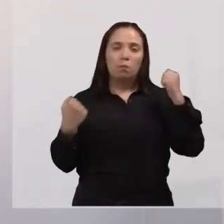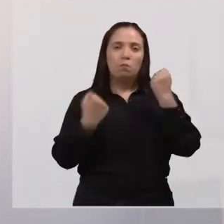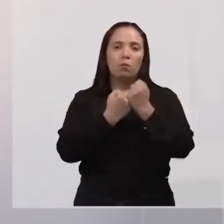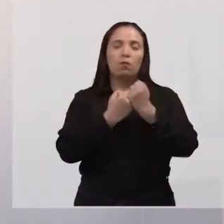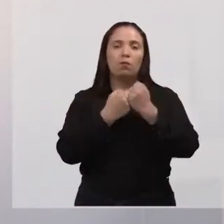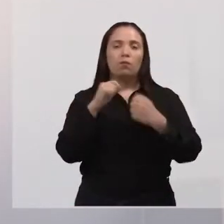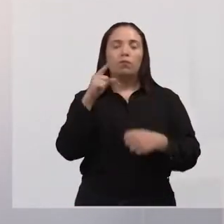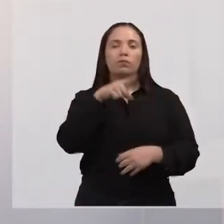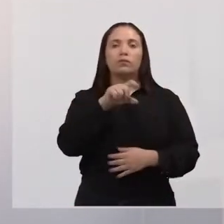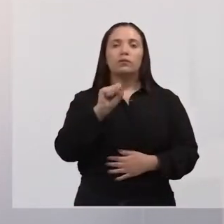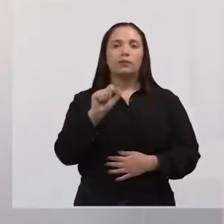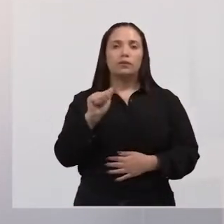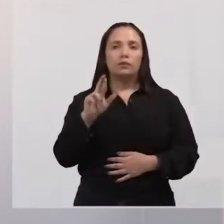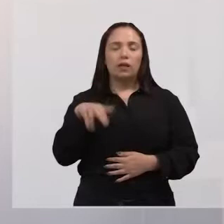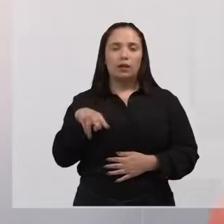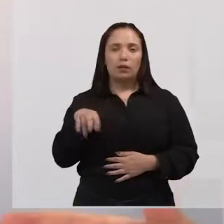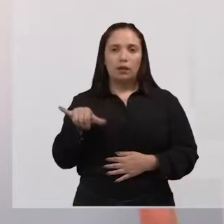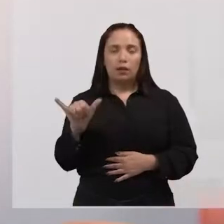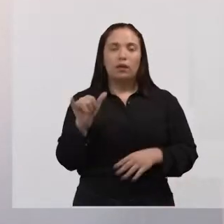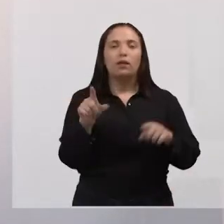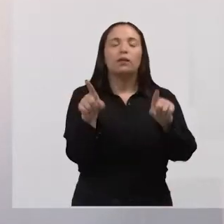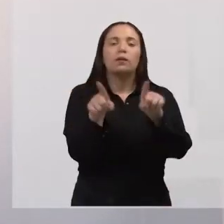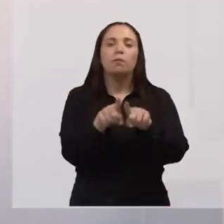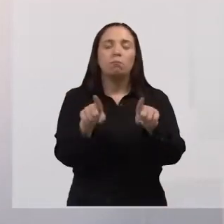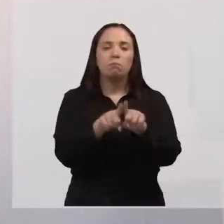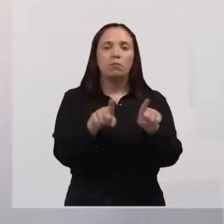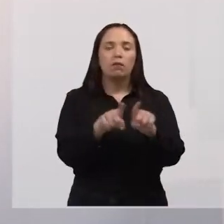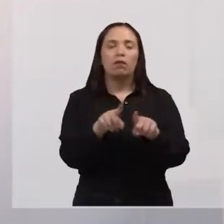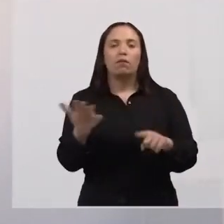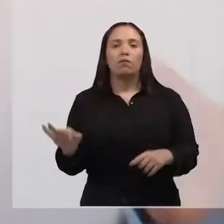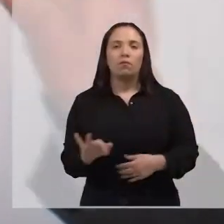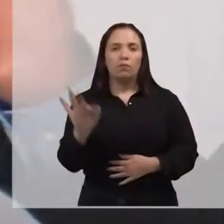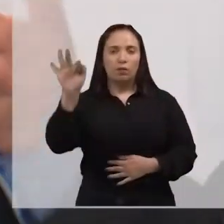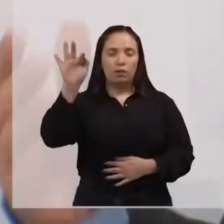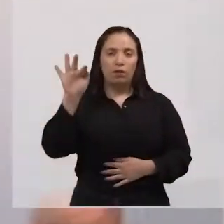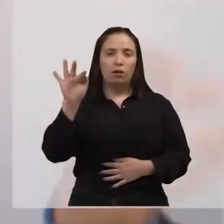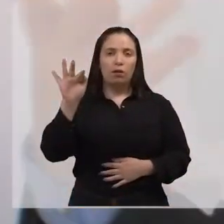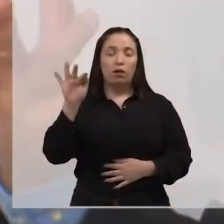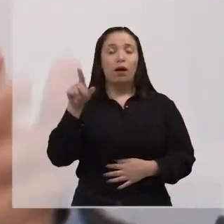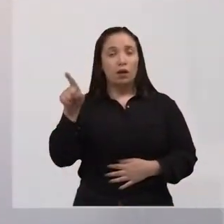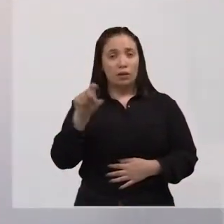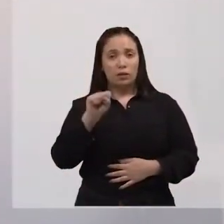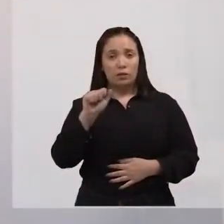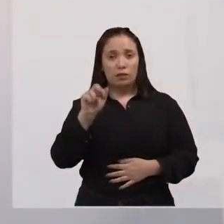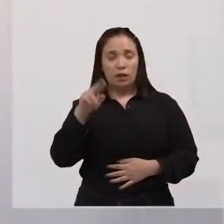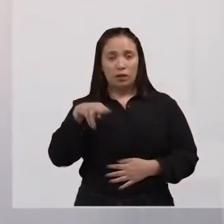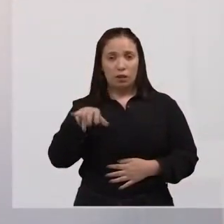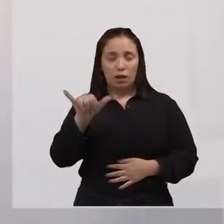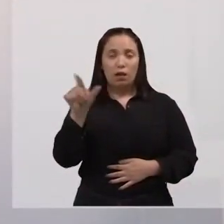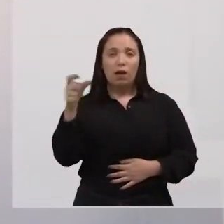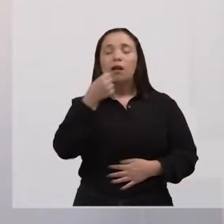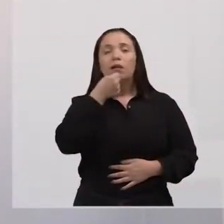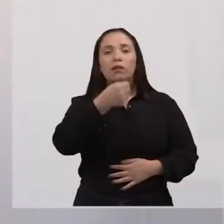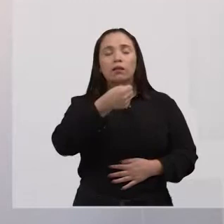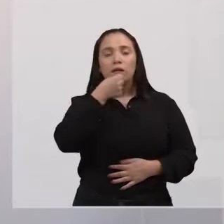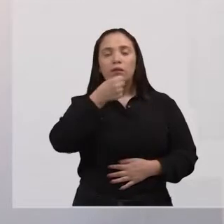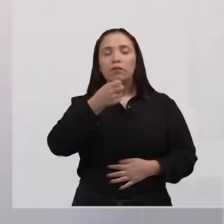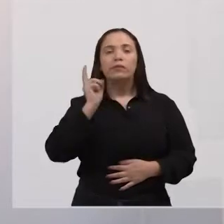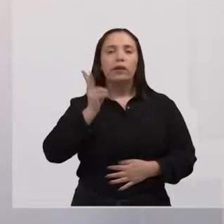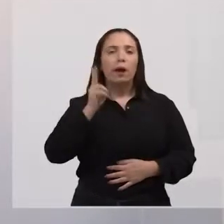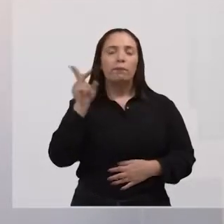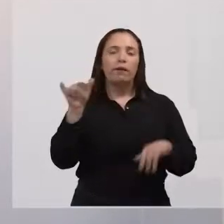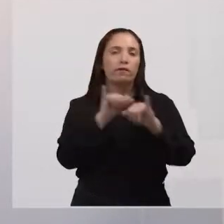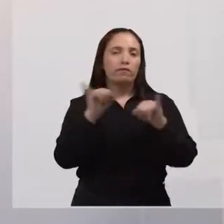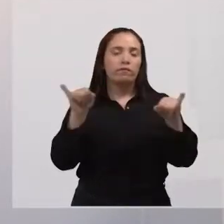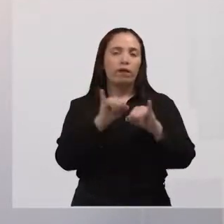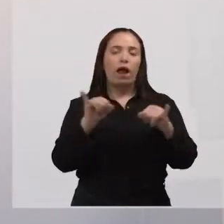de José Sarney e nem o apoio da máquina federal. Tanto que o José Sarney, quando ele dá as entrevistas, ele disse que ficou muito chateado,